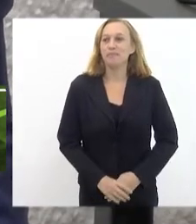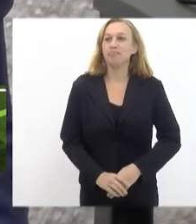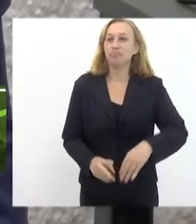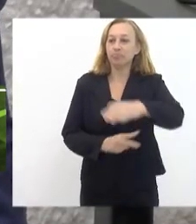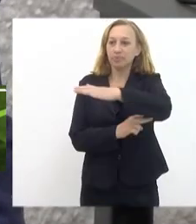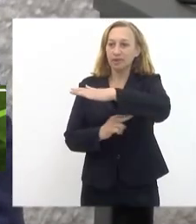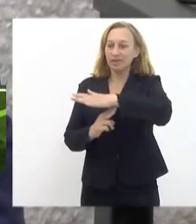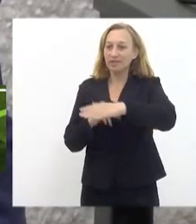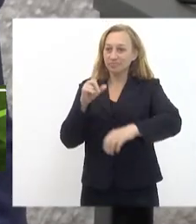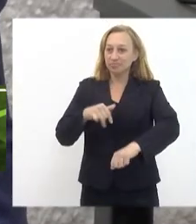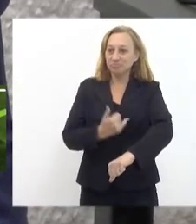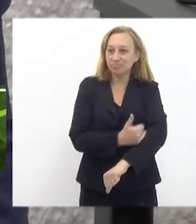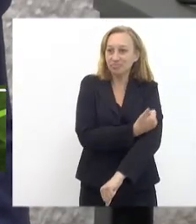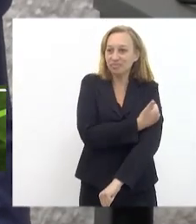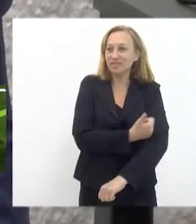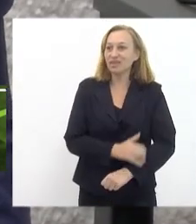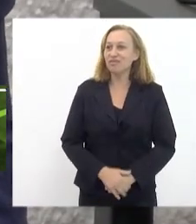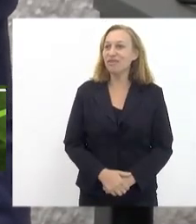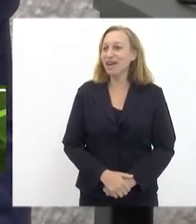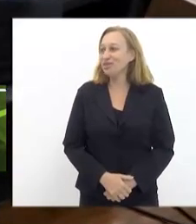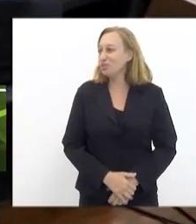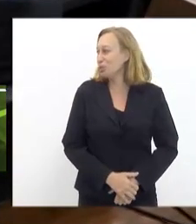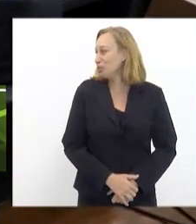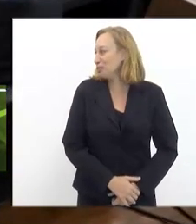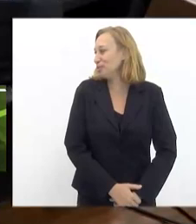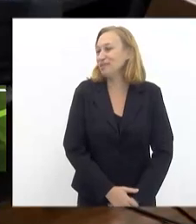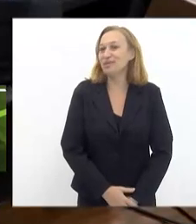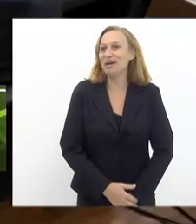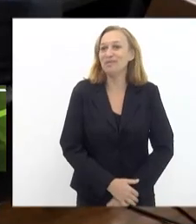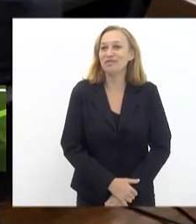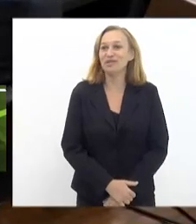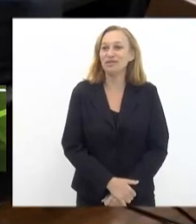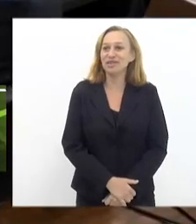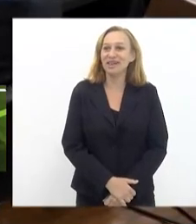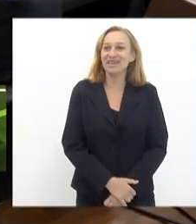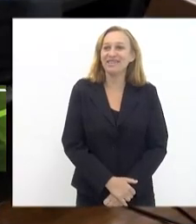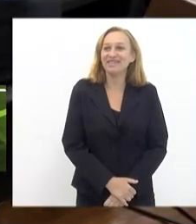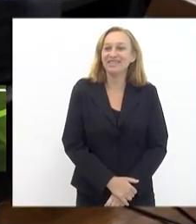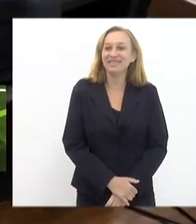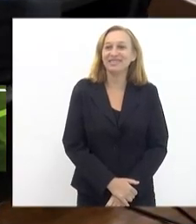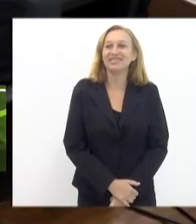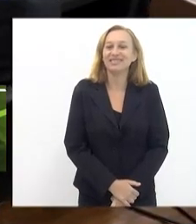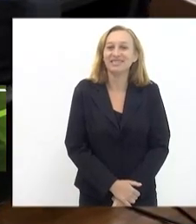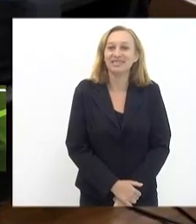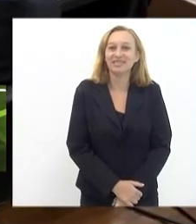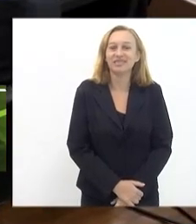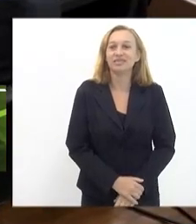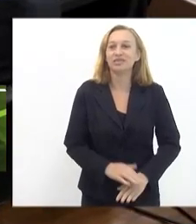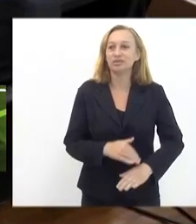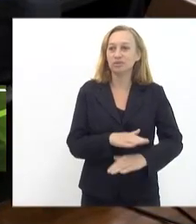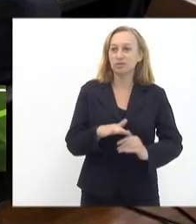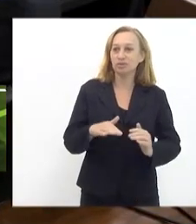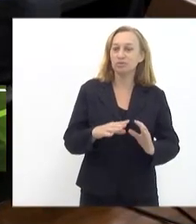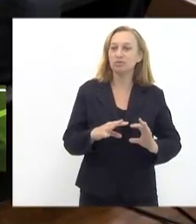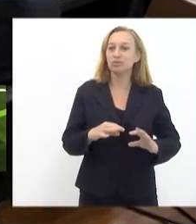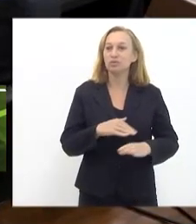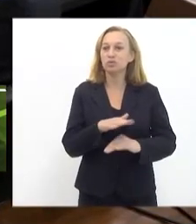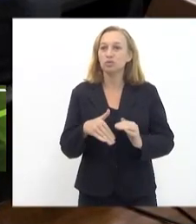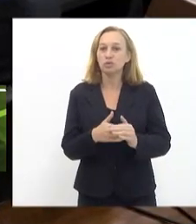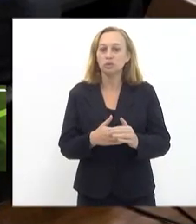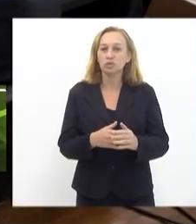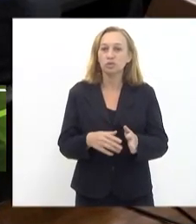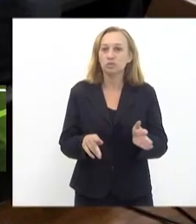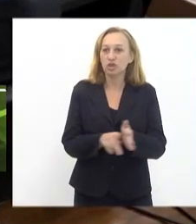estruturante lá vamos o Max Olha só nós vamos tirar você de todos os projetos como se toca